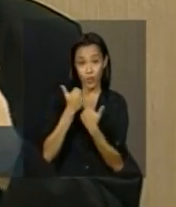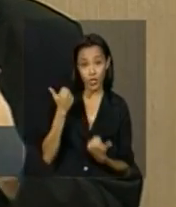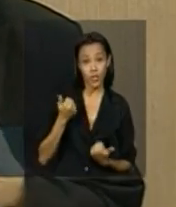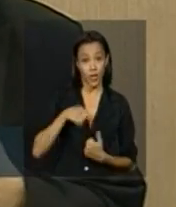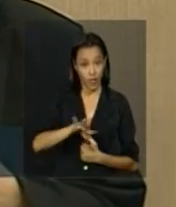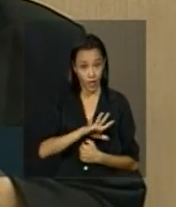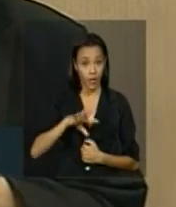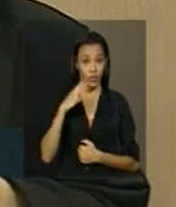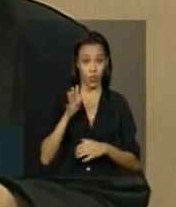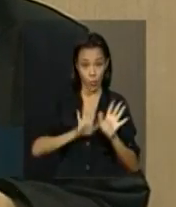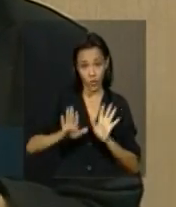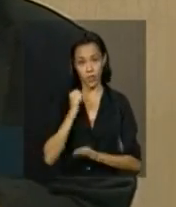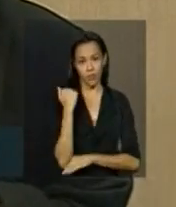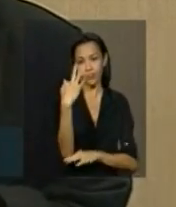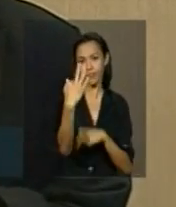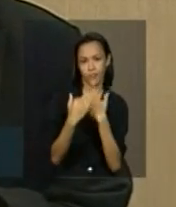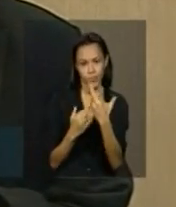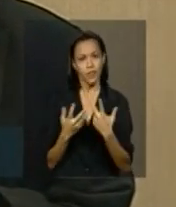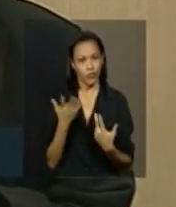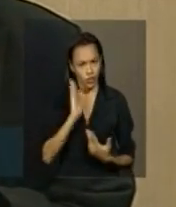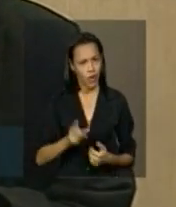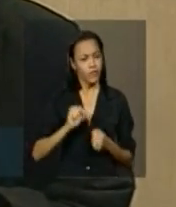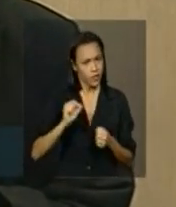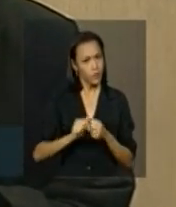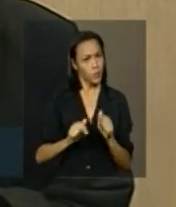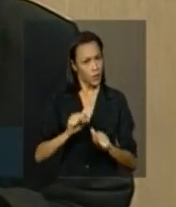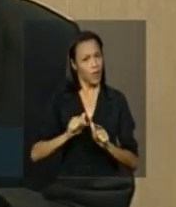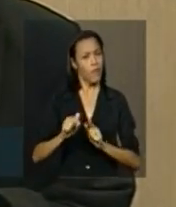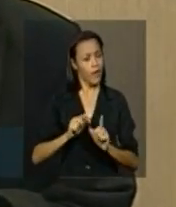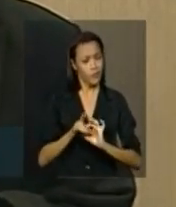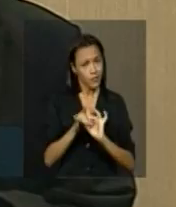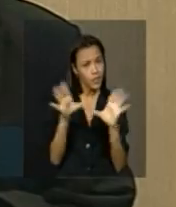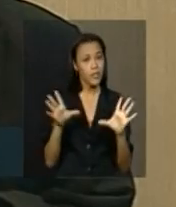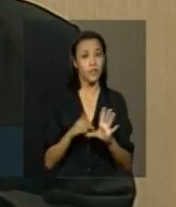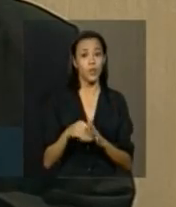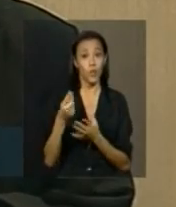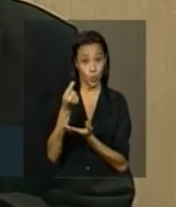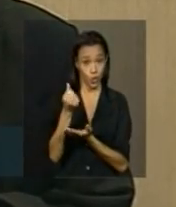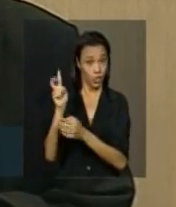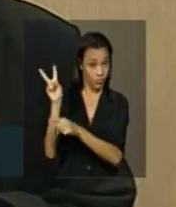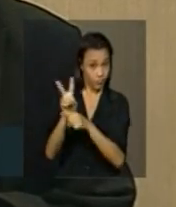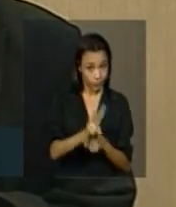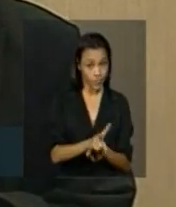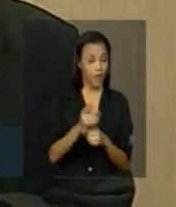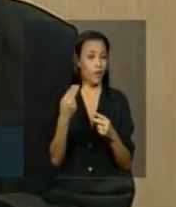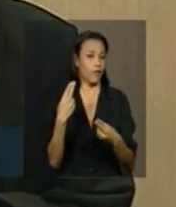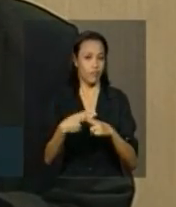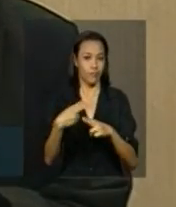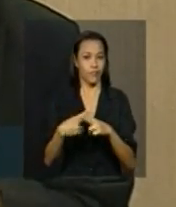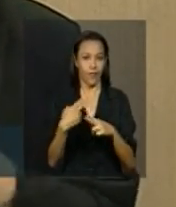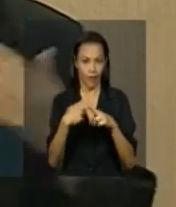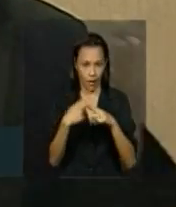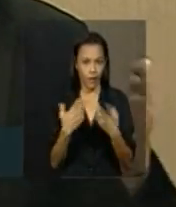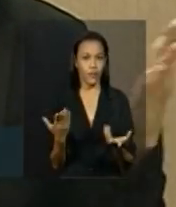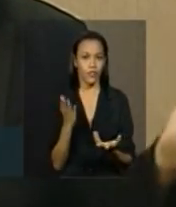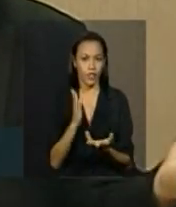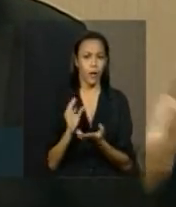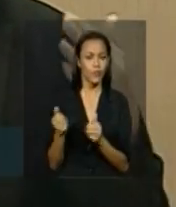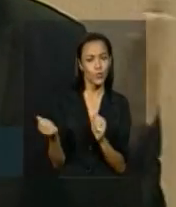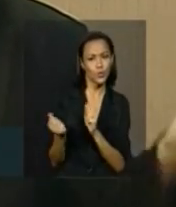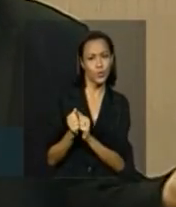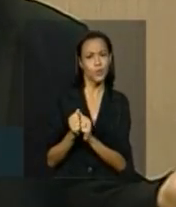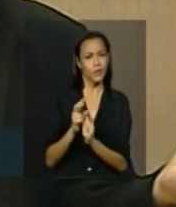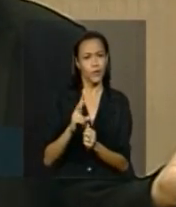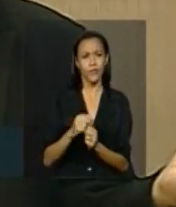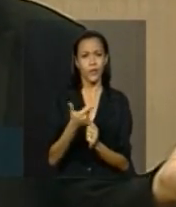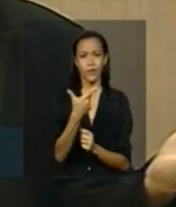Ambiente fizemos o trabalho que cabia a gente fazer inclusive tornando disponível a linha de crédito com a Caixa Econômica com a parceria Caixa Econômica que ficou disponível